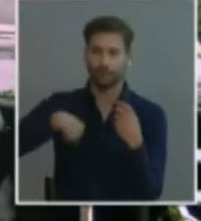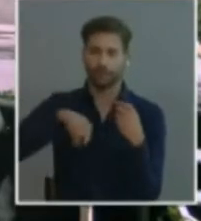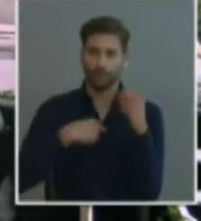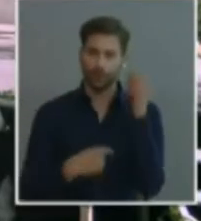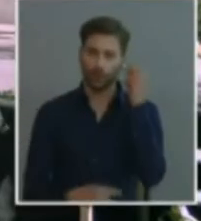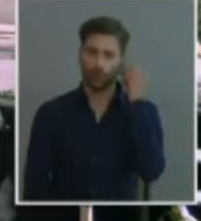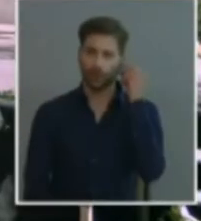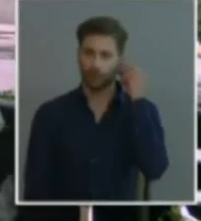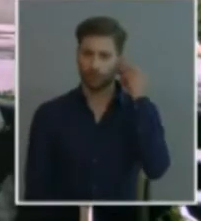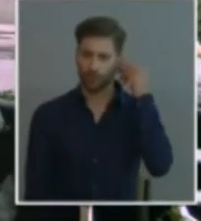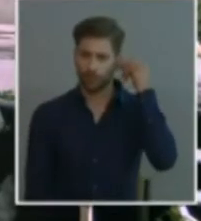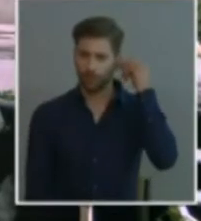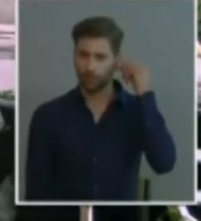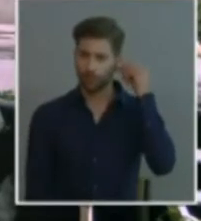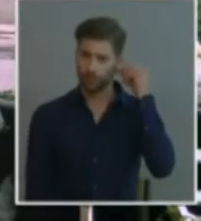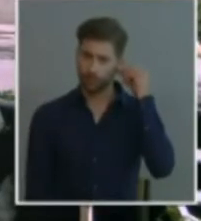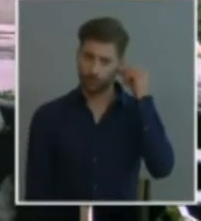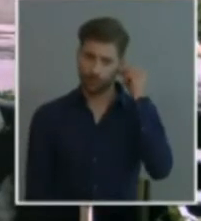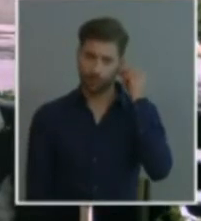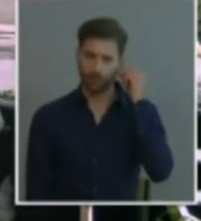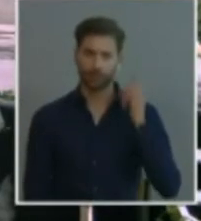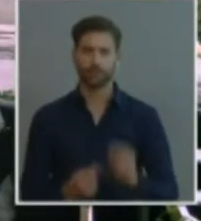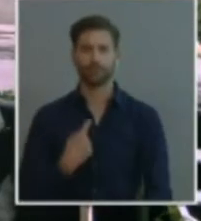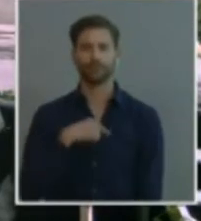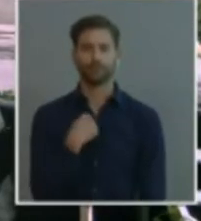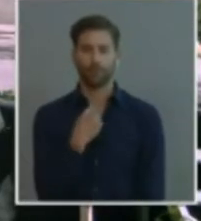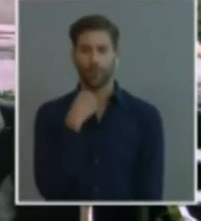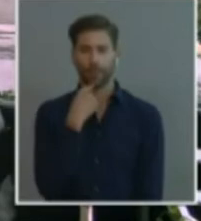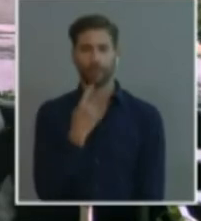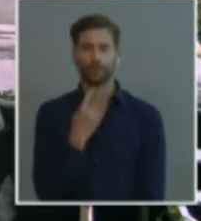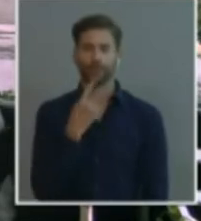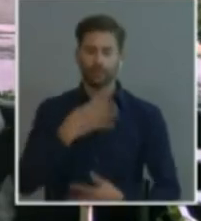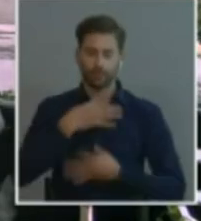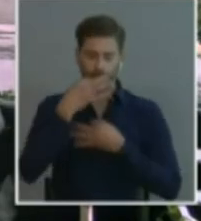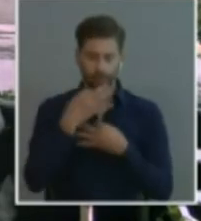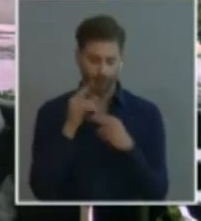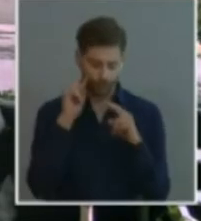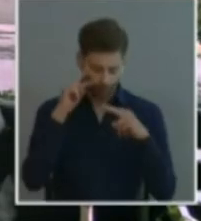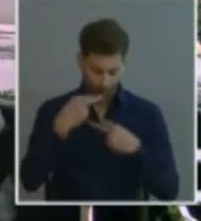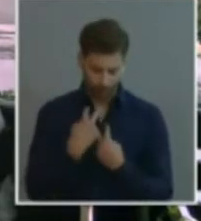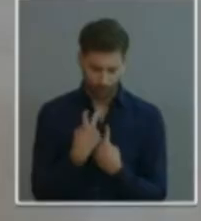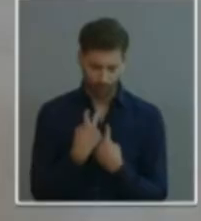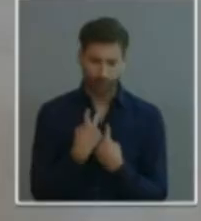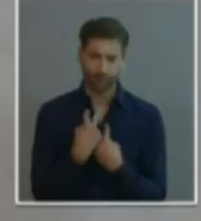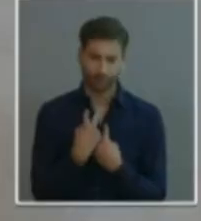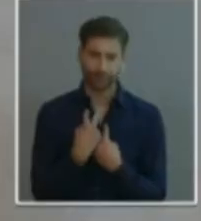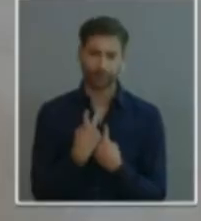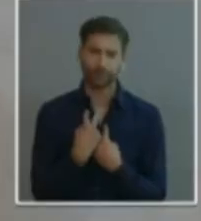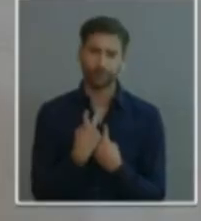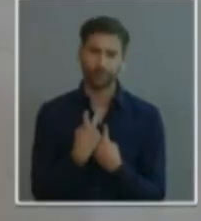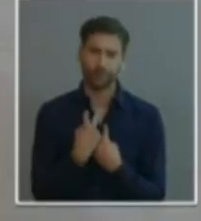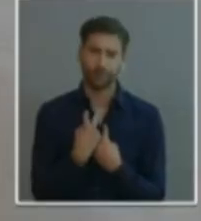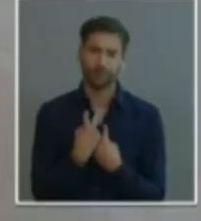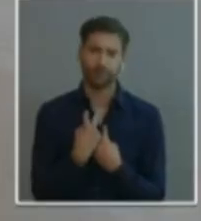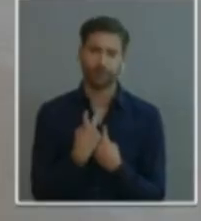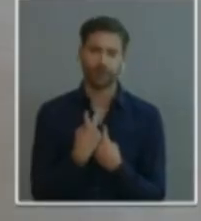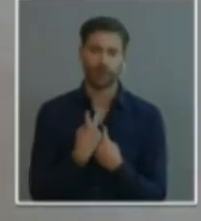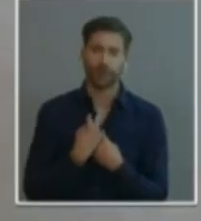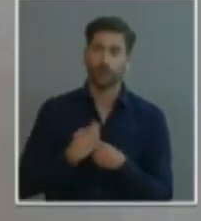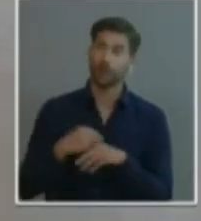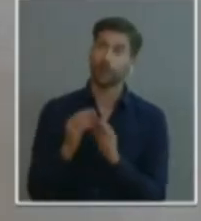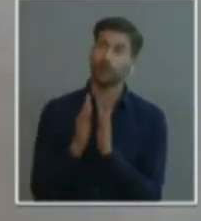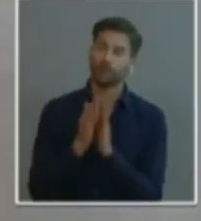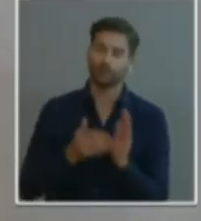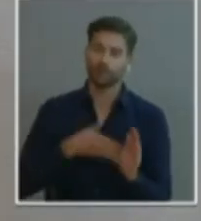Para celebrarmos digna e santamente, comecemos por reconhecer a necessidade da